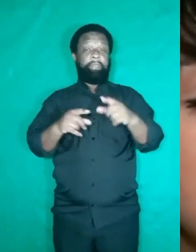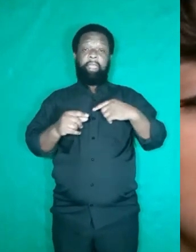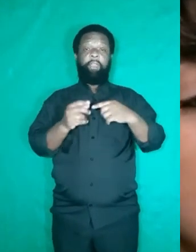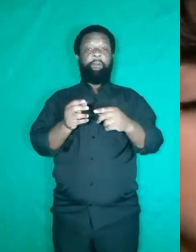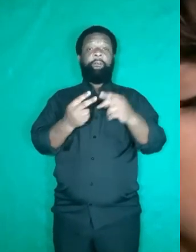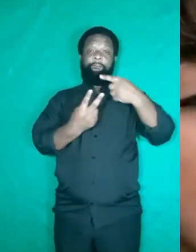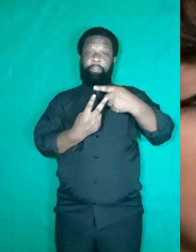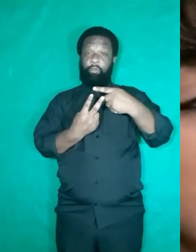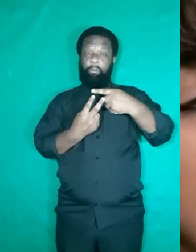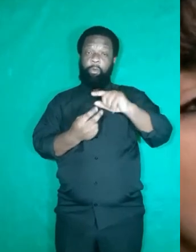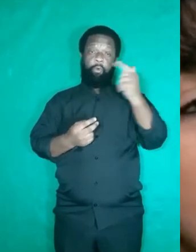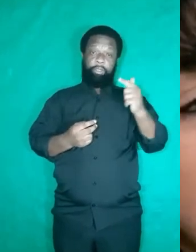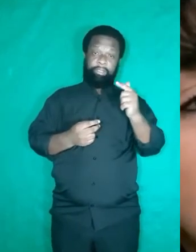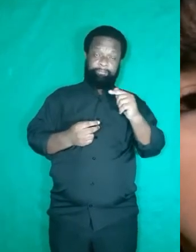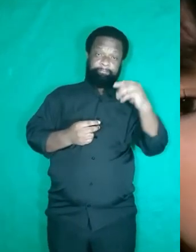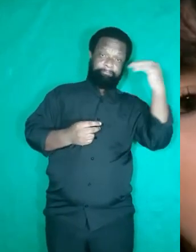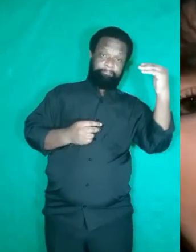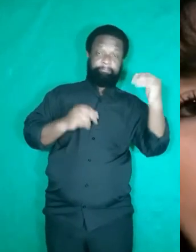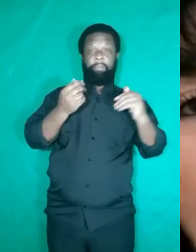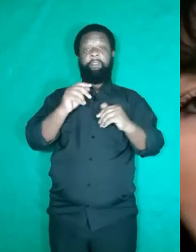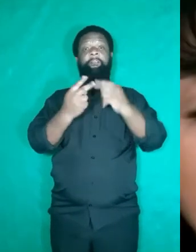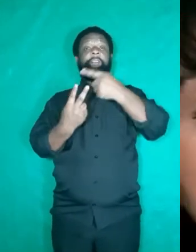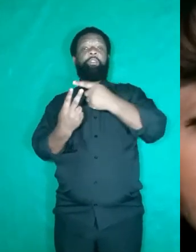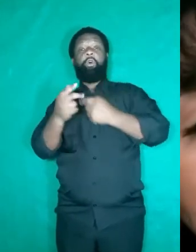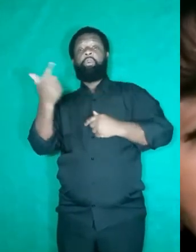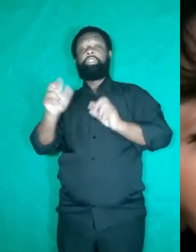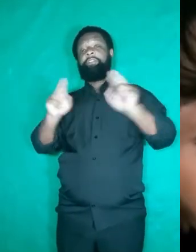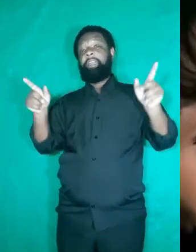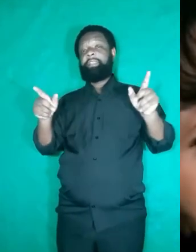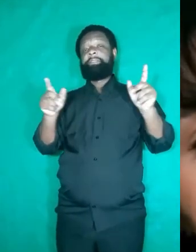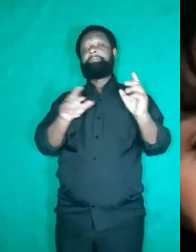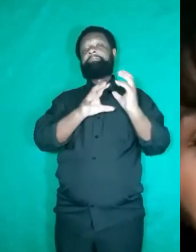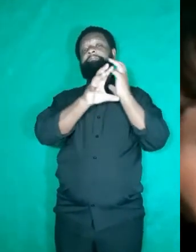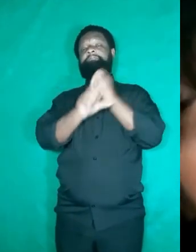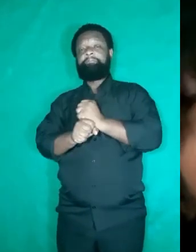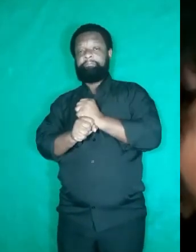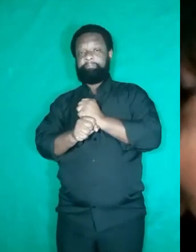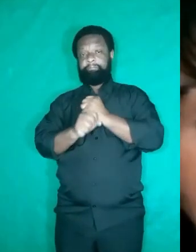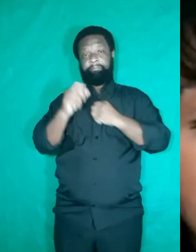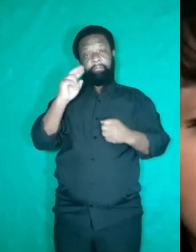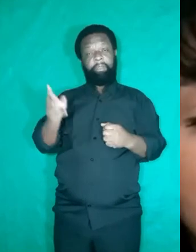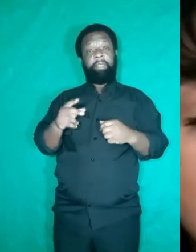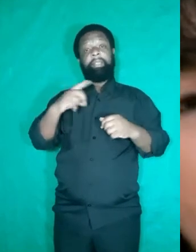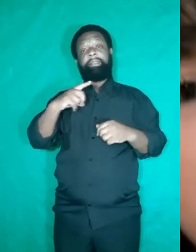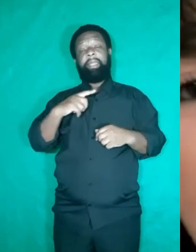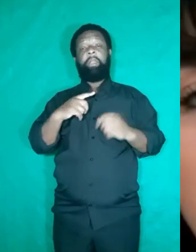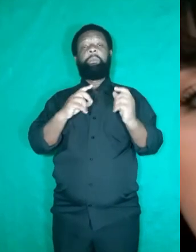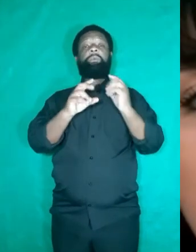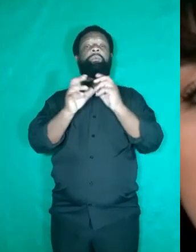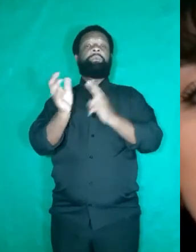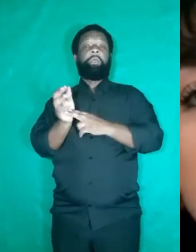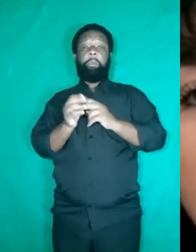nessa direção, dando uma resultante para cá. Então, eu tenho uma resultante para frente e uma resultante aqui para